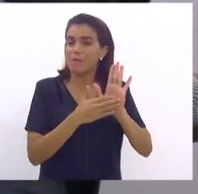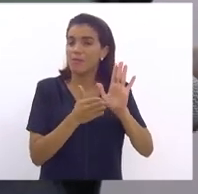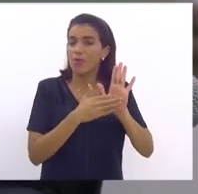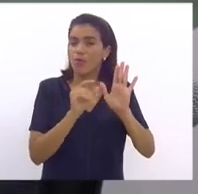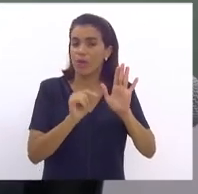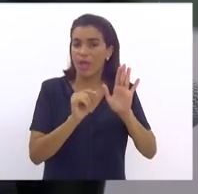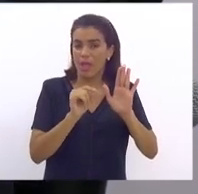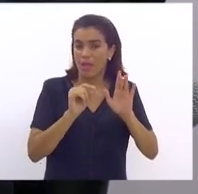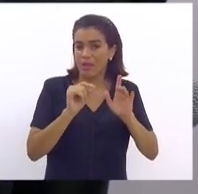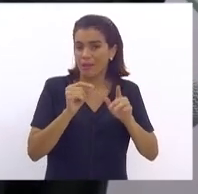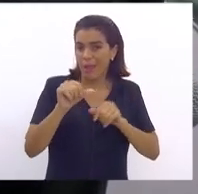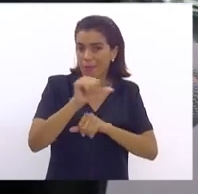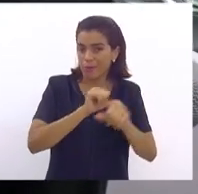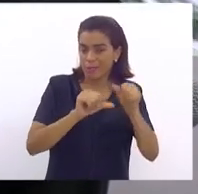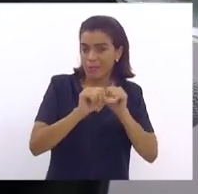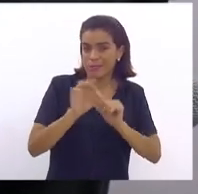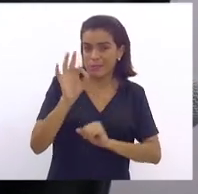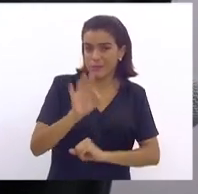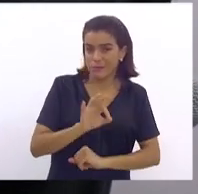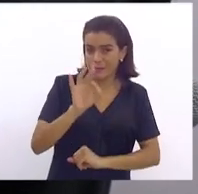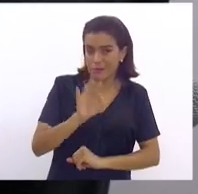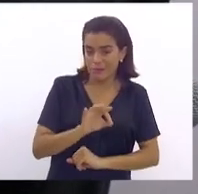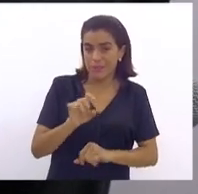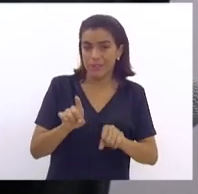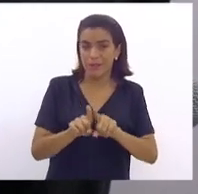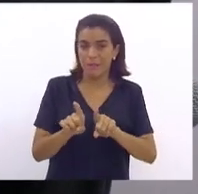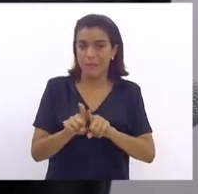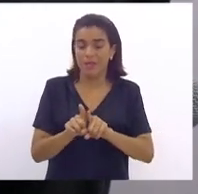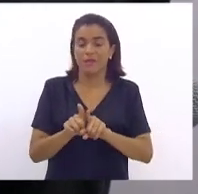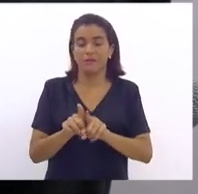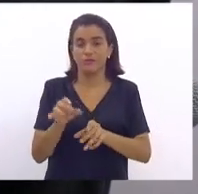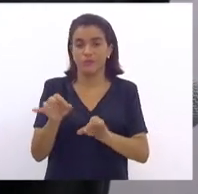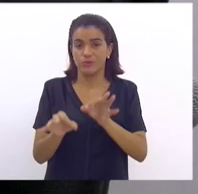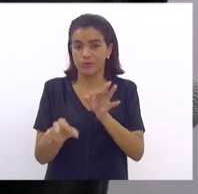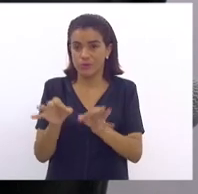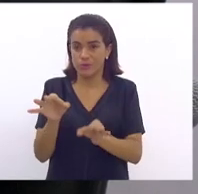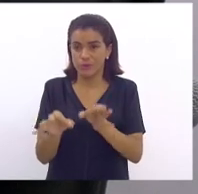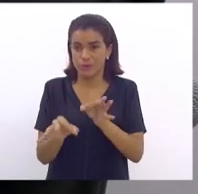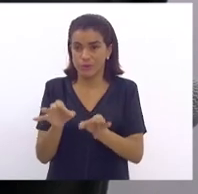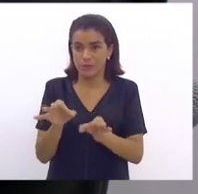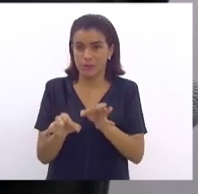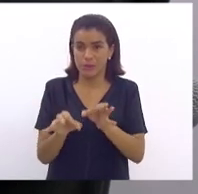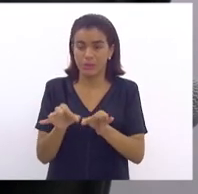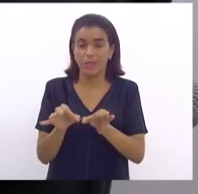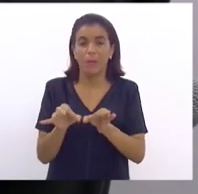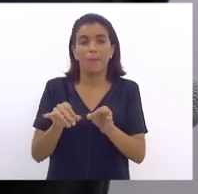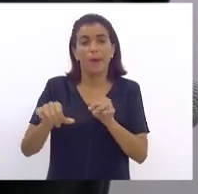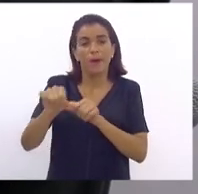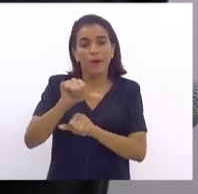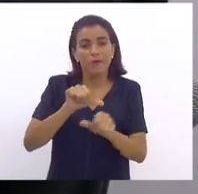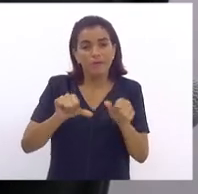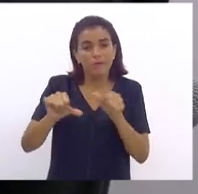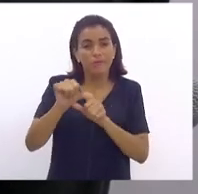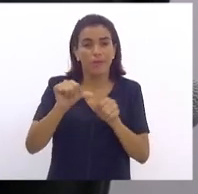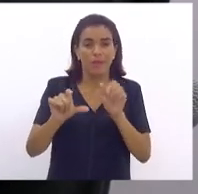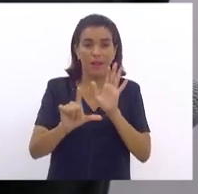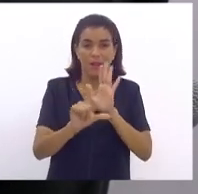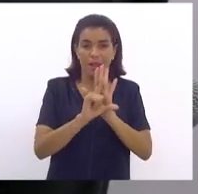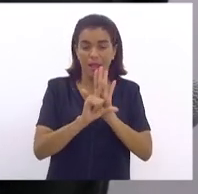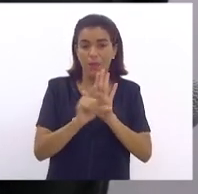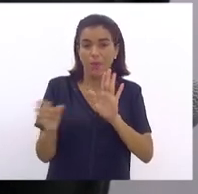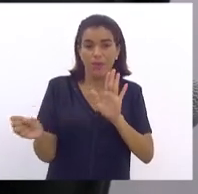percentuais, e a discussão jurídica, se... para fazer uma alteração nessa lei, uma